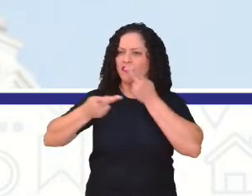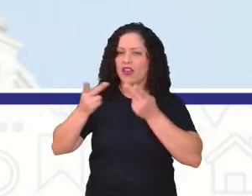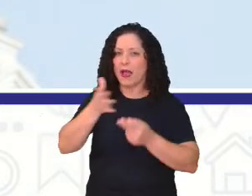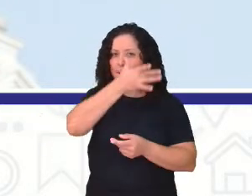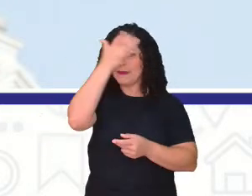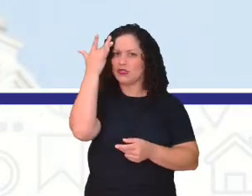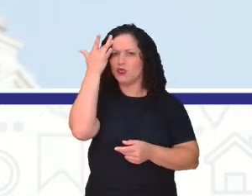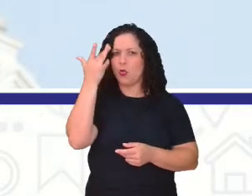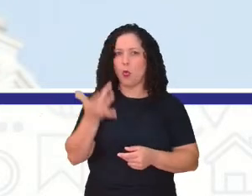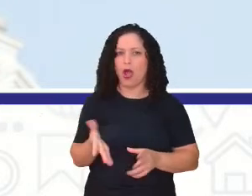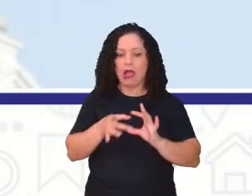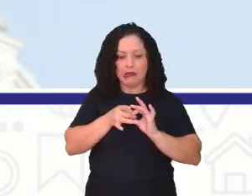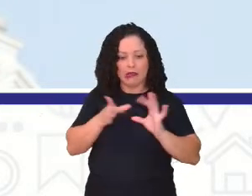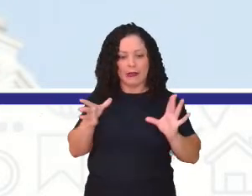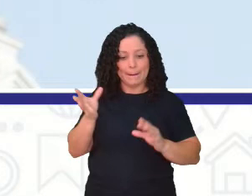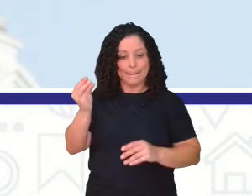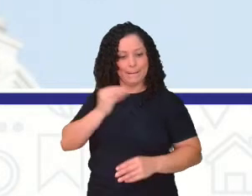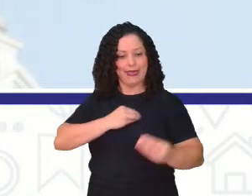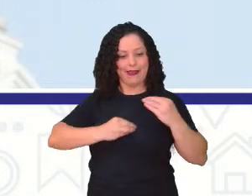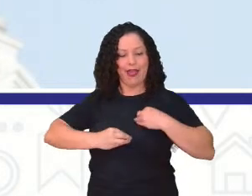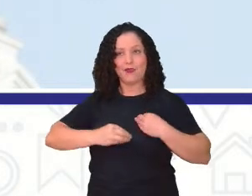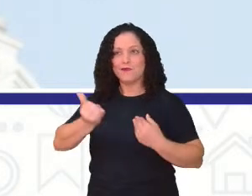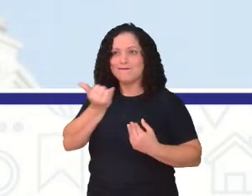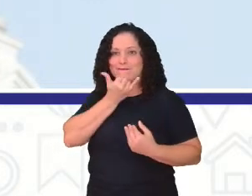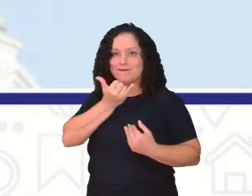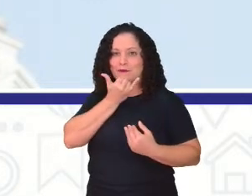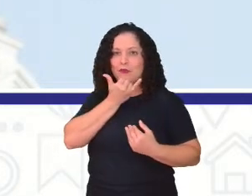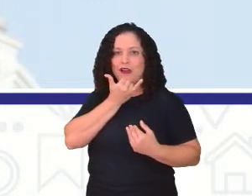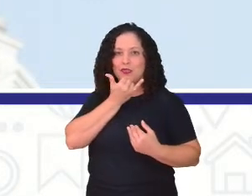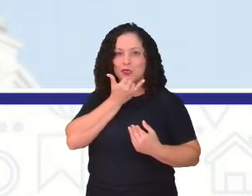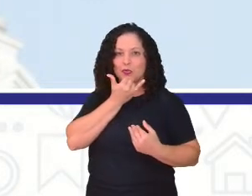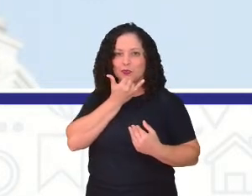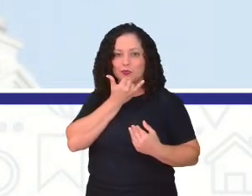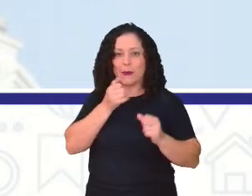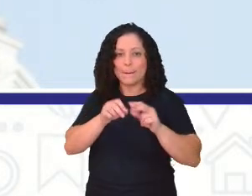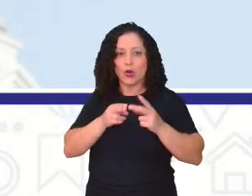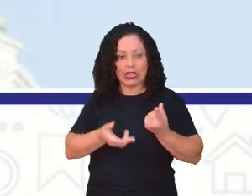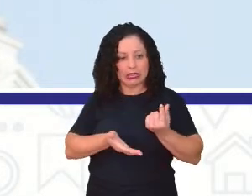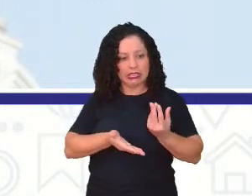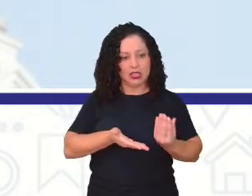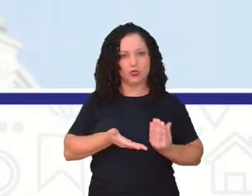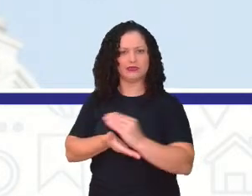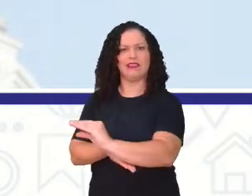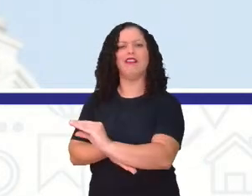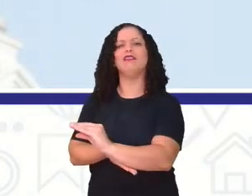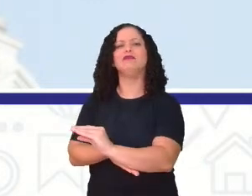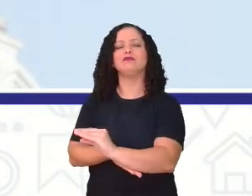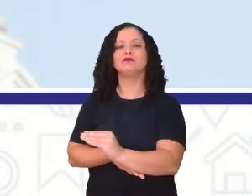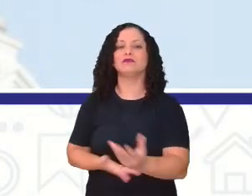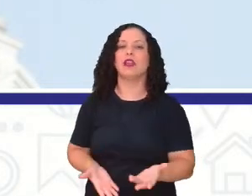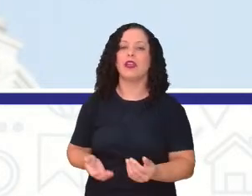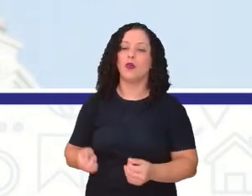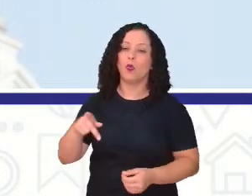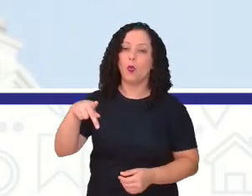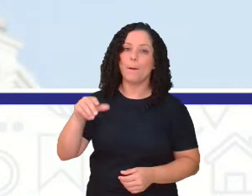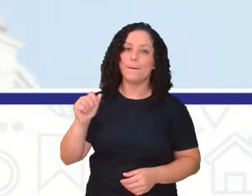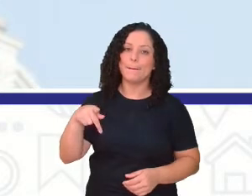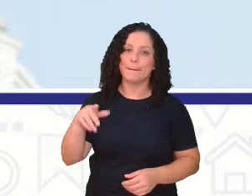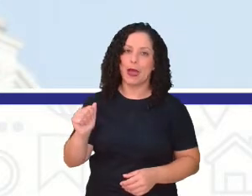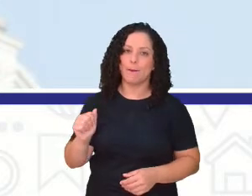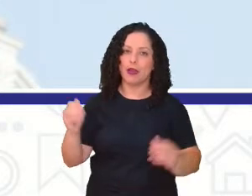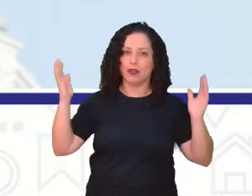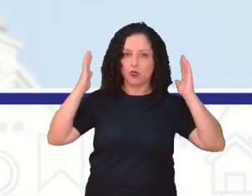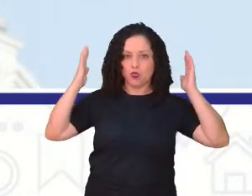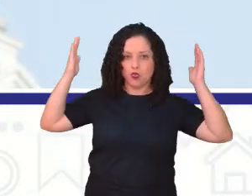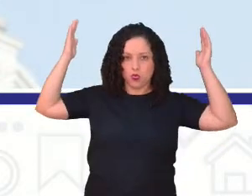pelas indulgências do Papa. Ou seja, o que é que ele está dizendo, né? O Papa ele emite ali um certificado, né, que diz, né, que